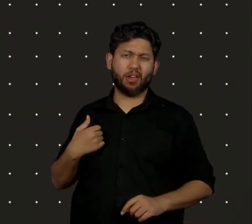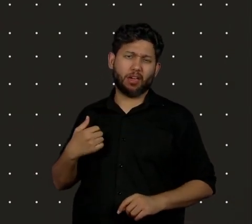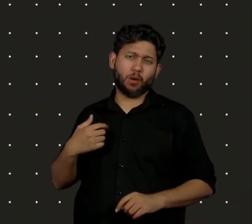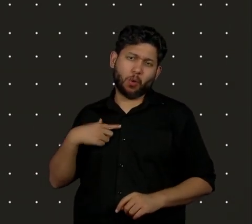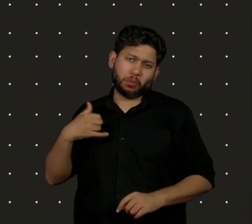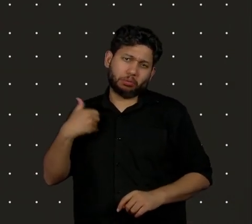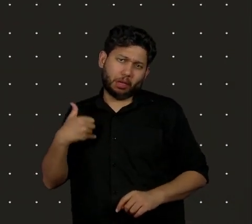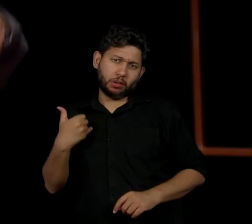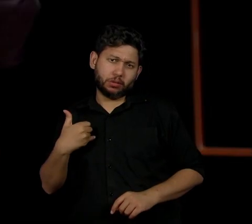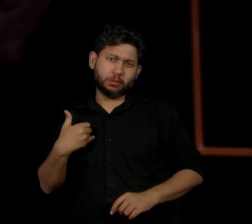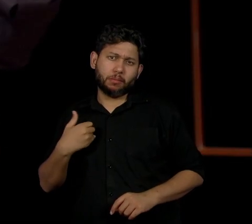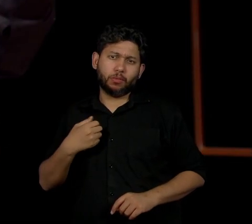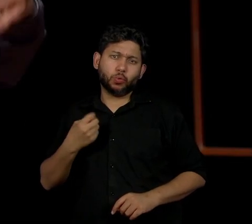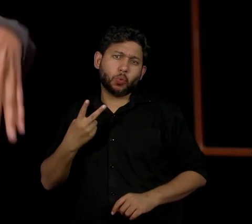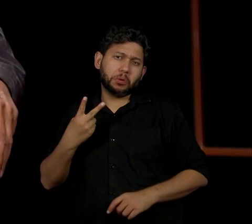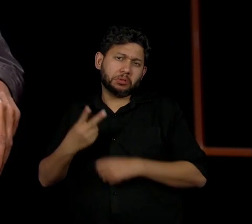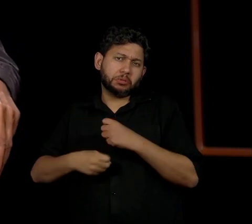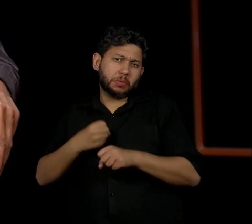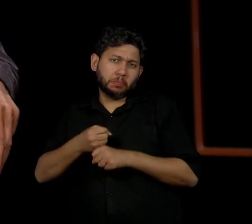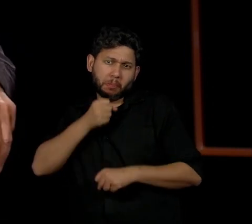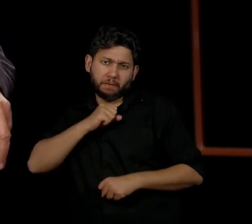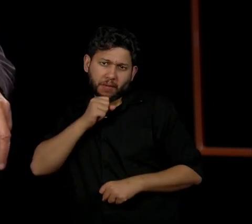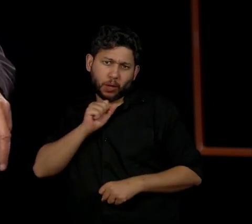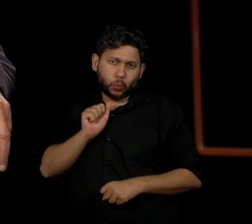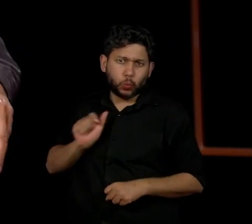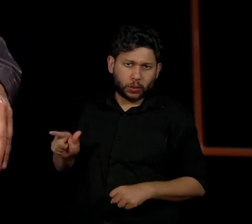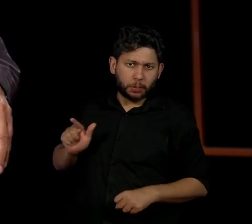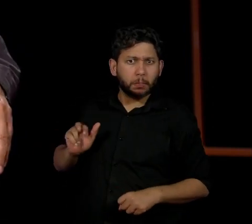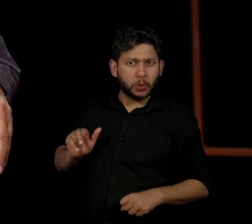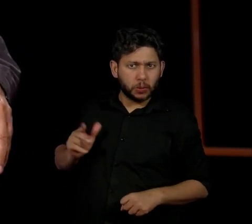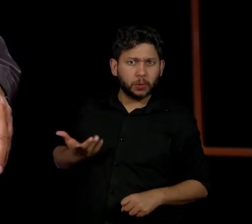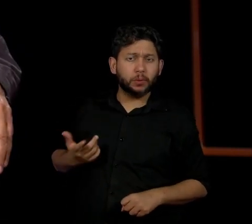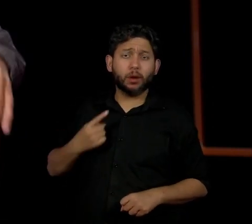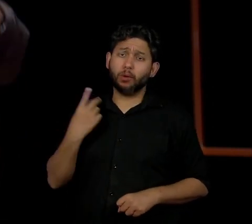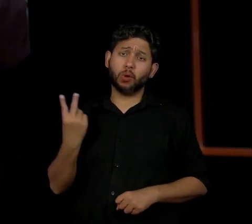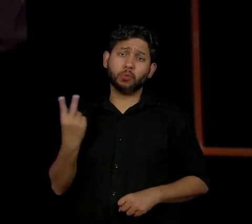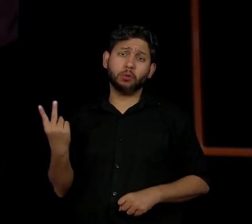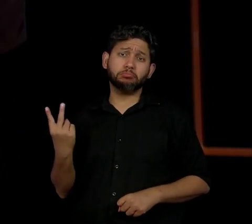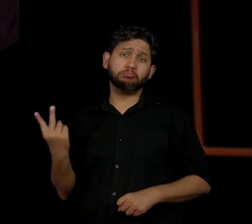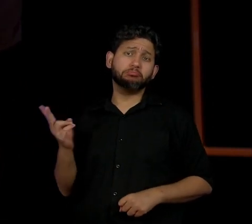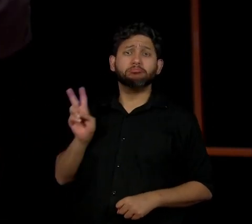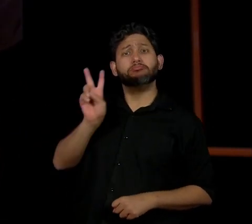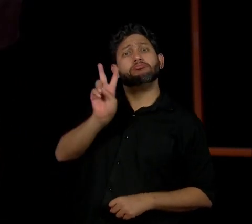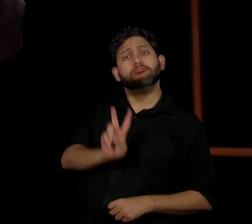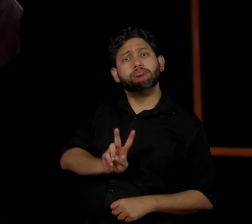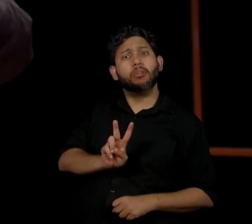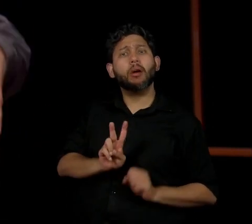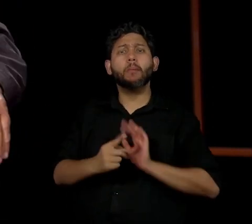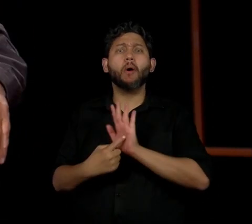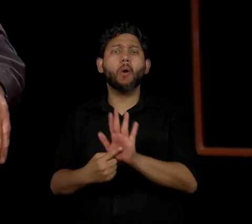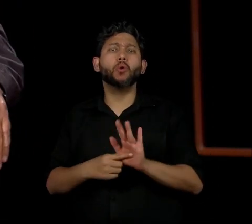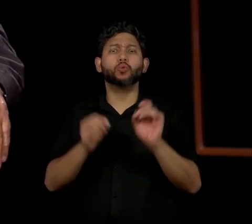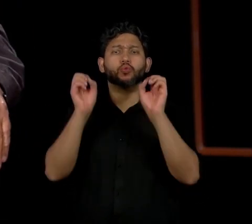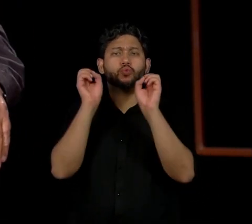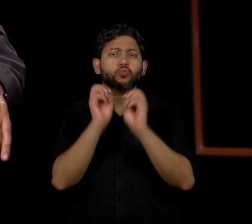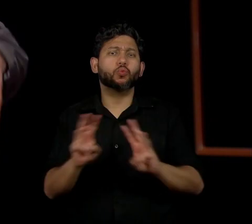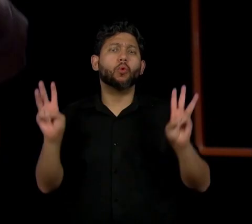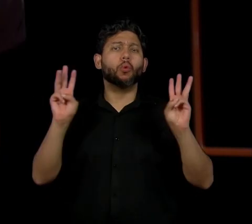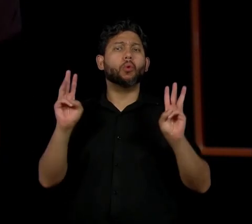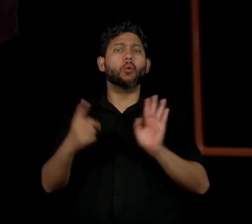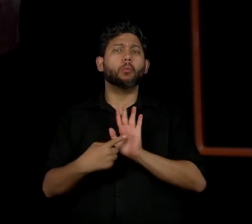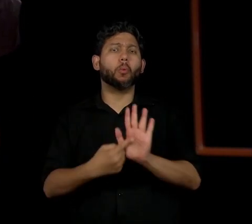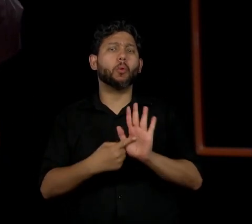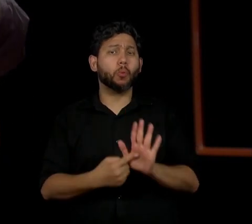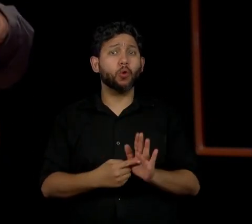novo. Então, nós cantávamos em dupla. E fazíamos apresentações, shows, fiz alguma